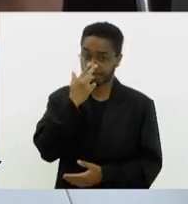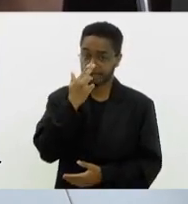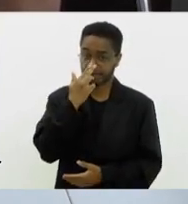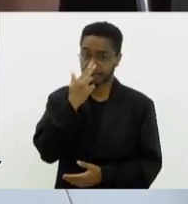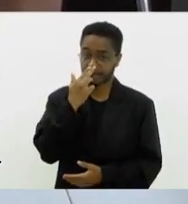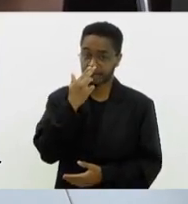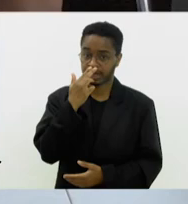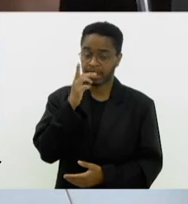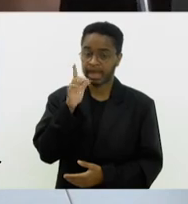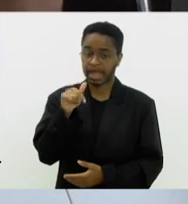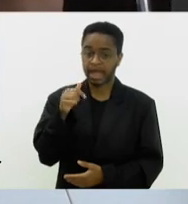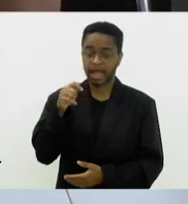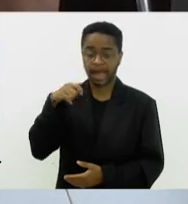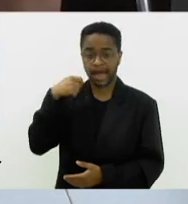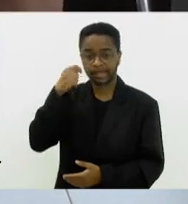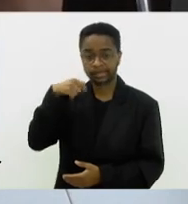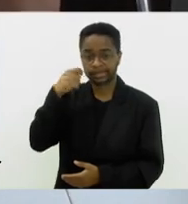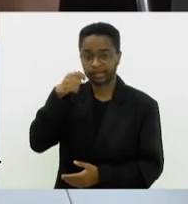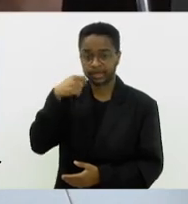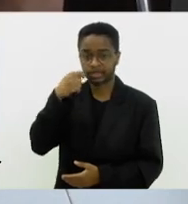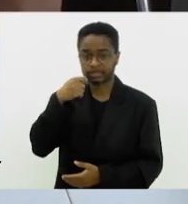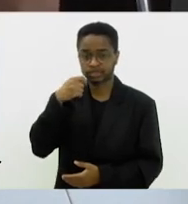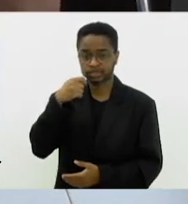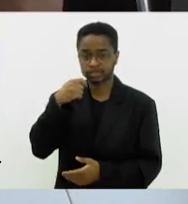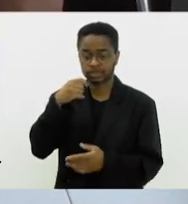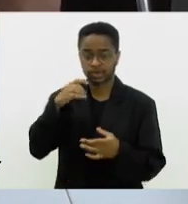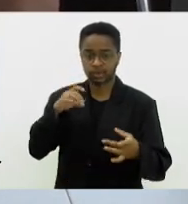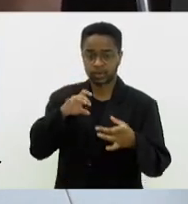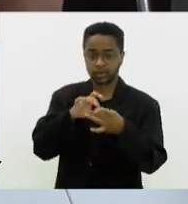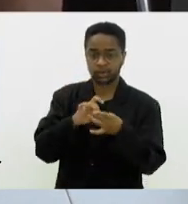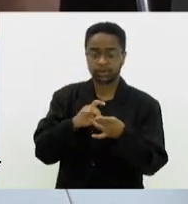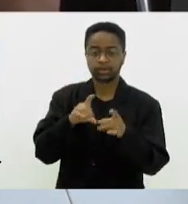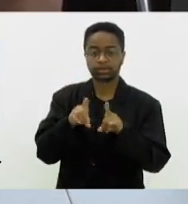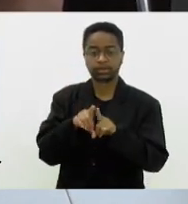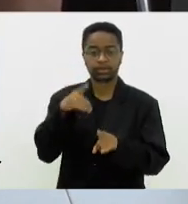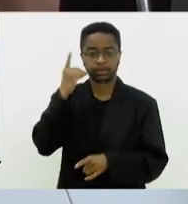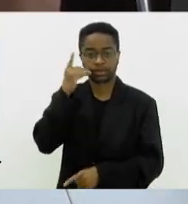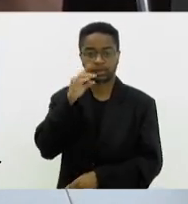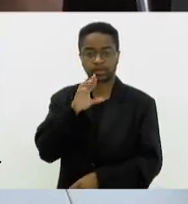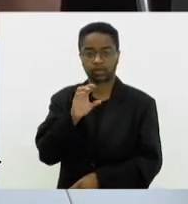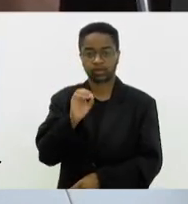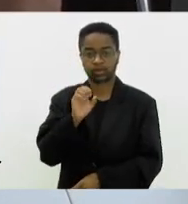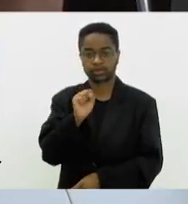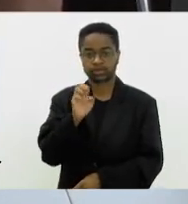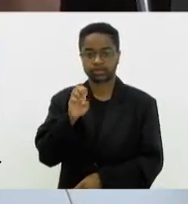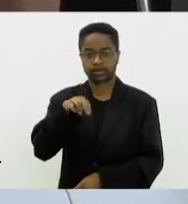atriz coadjuvante, por incrível que pareça, o deputado Rosenberg Reis.